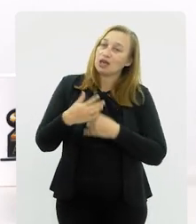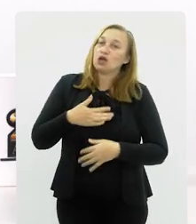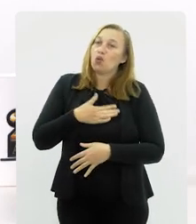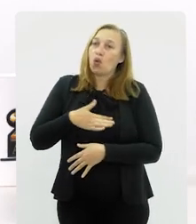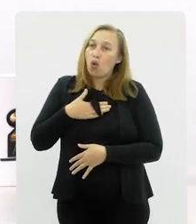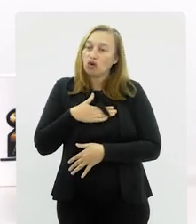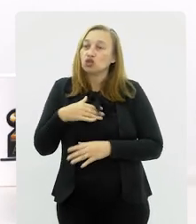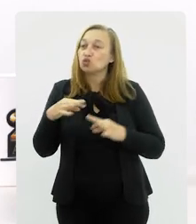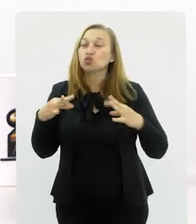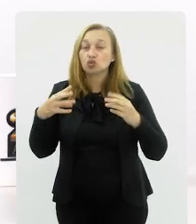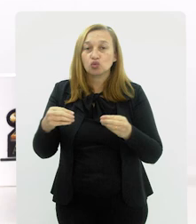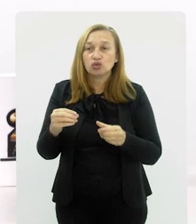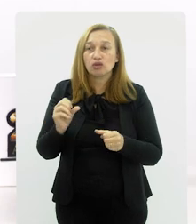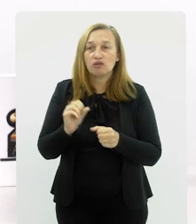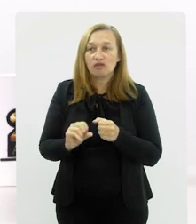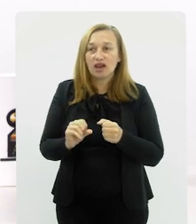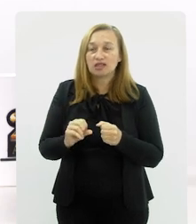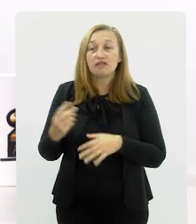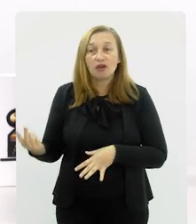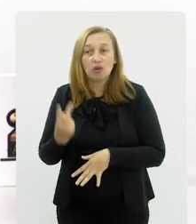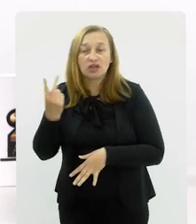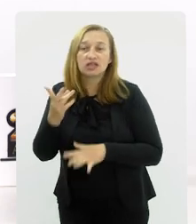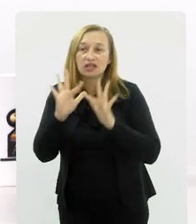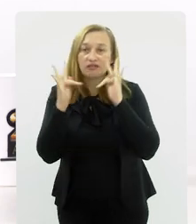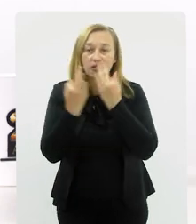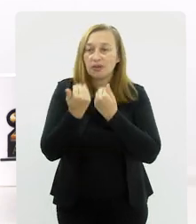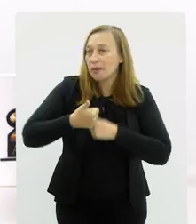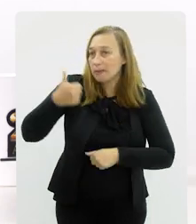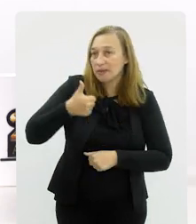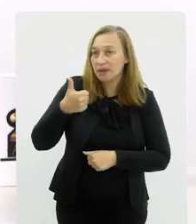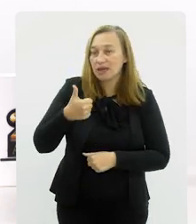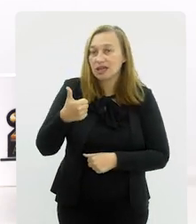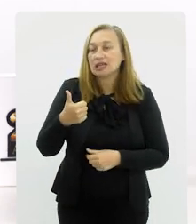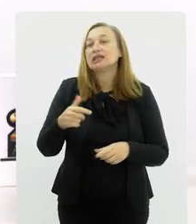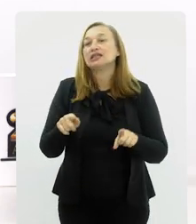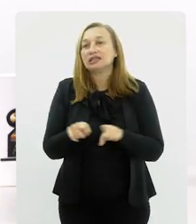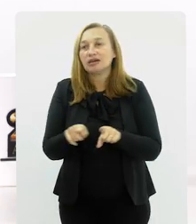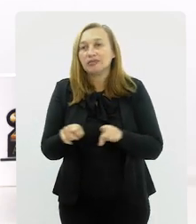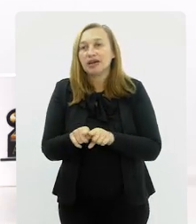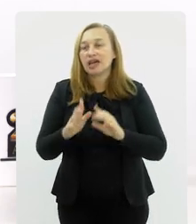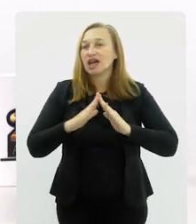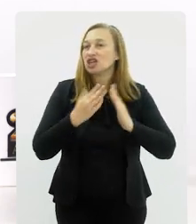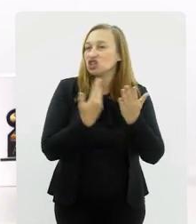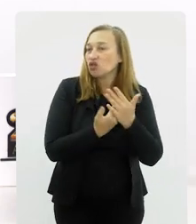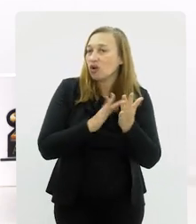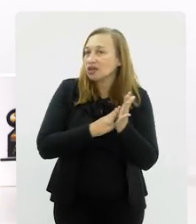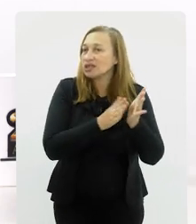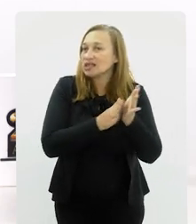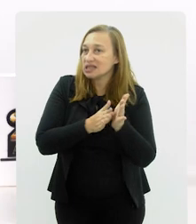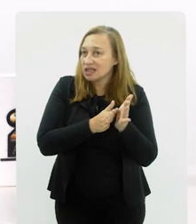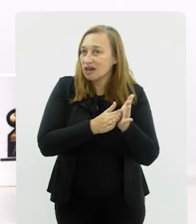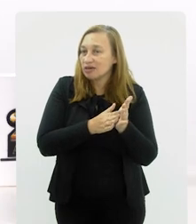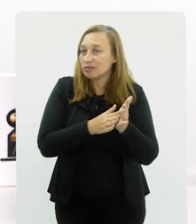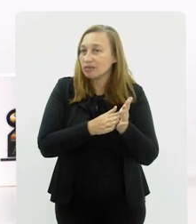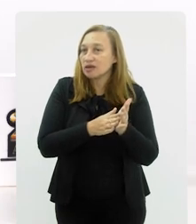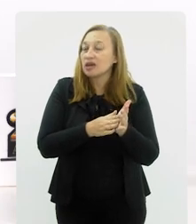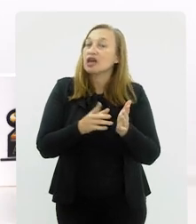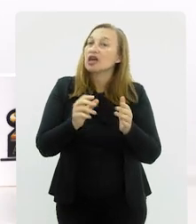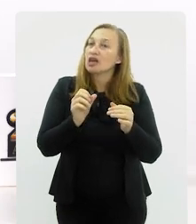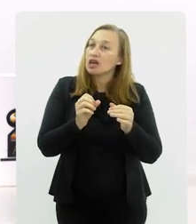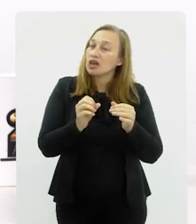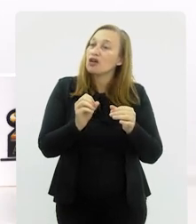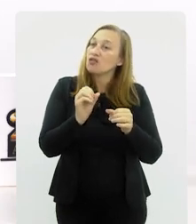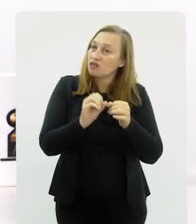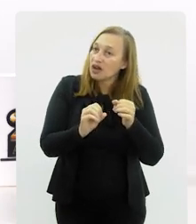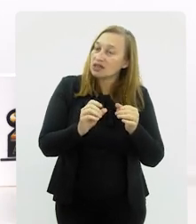muito família, então tudo que eu faço hoje priorizando a minha família, ela está sempre em primeiro lugar, e faço até mesmo das escolas de samba em